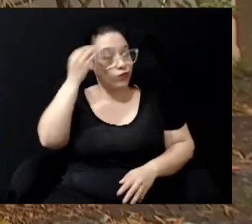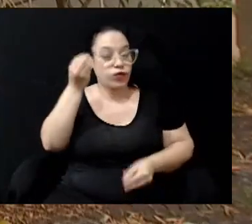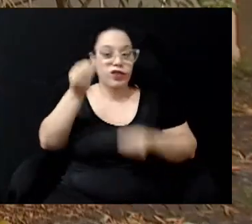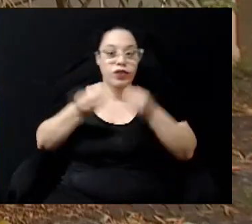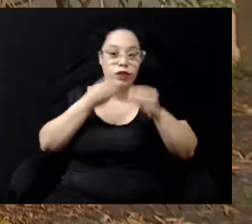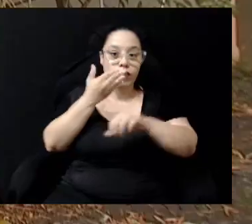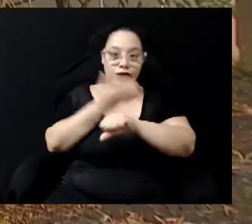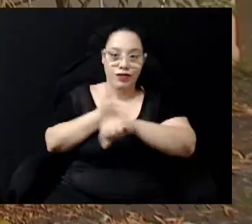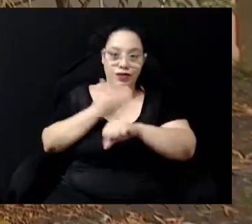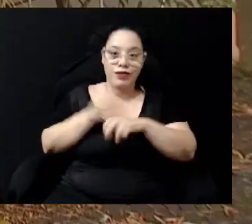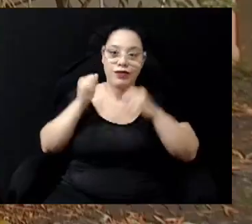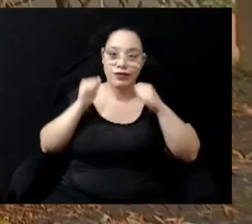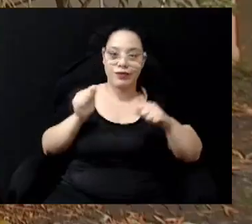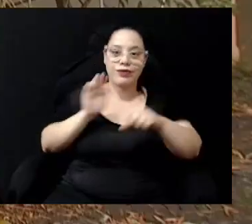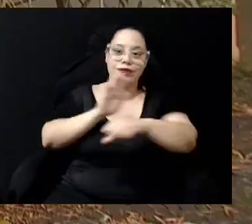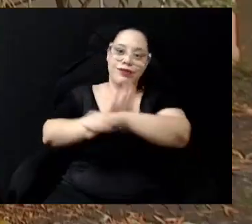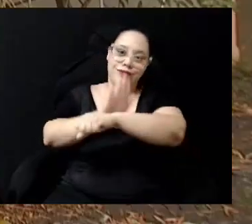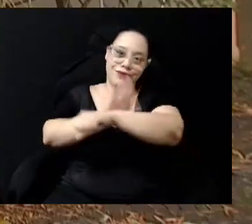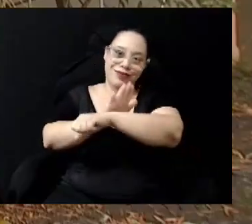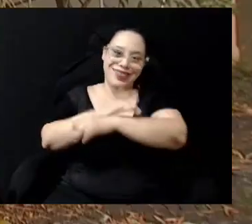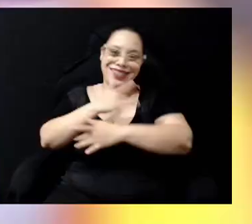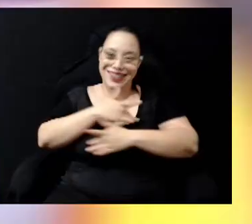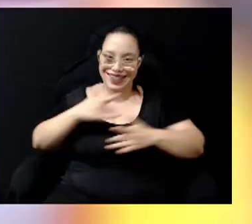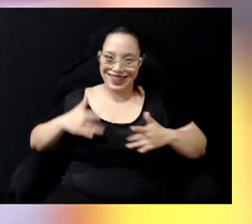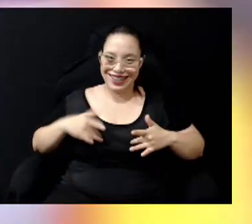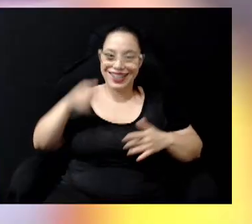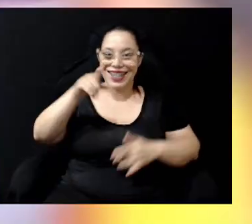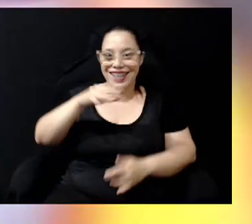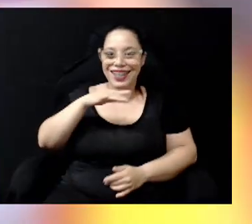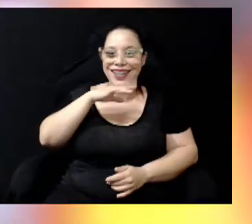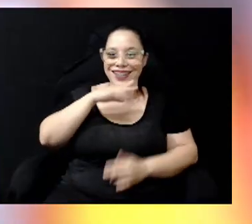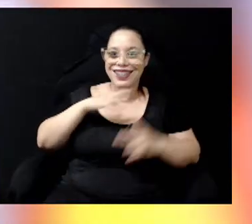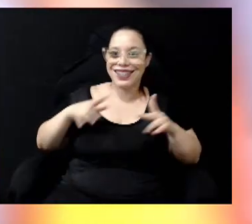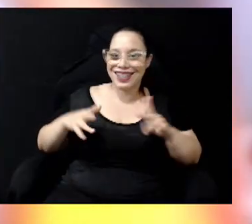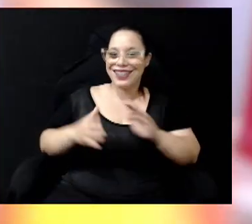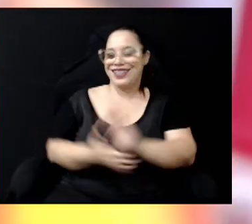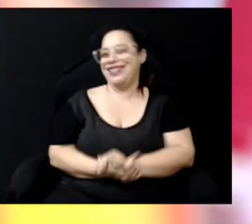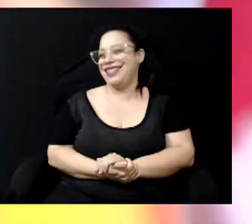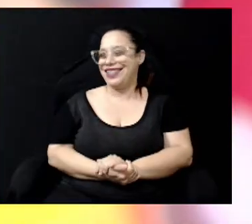pode ajudar na saúde do seu animalzinho.